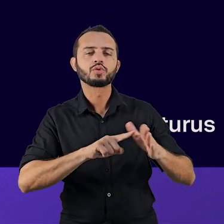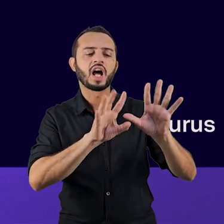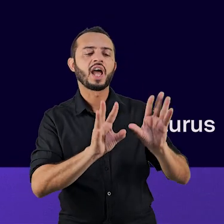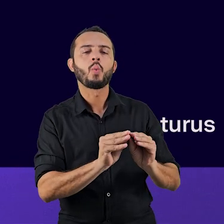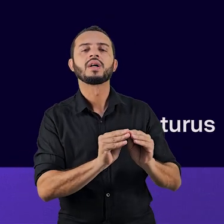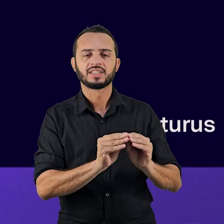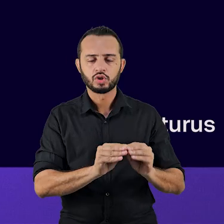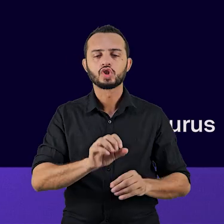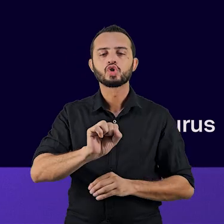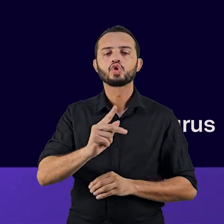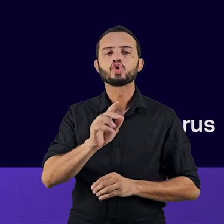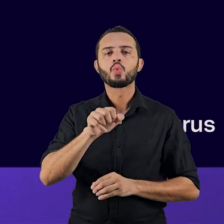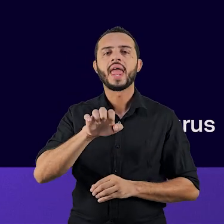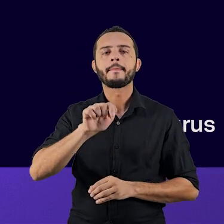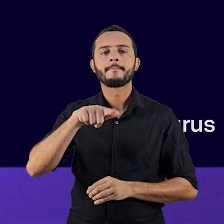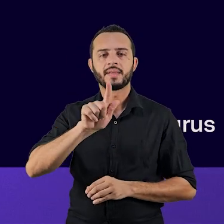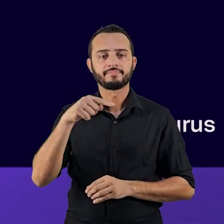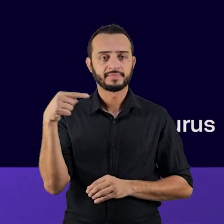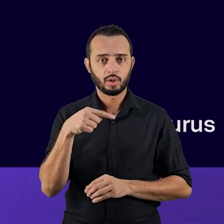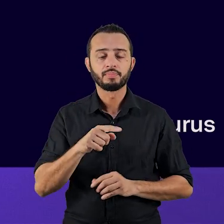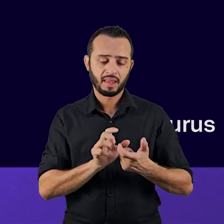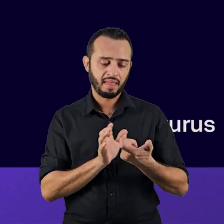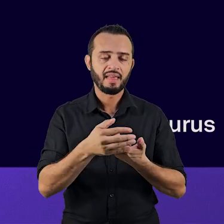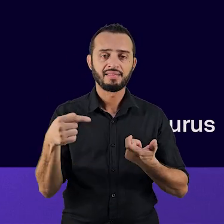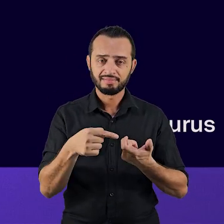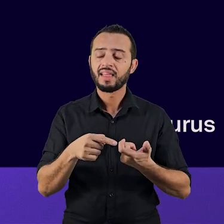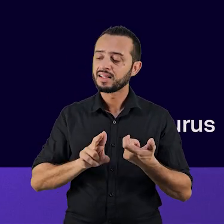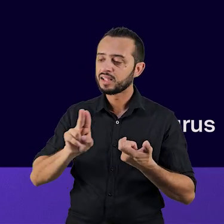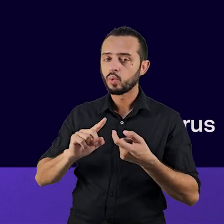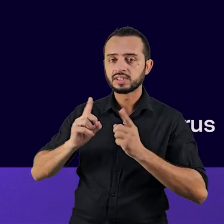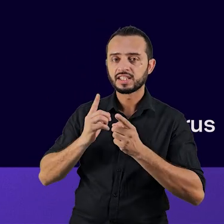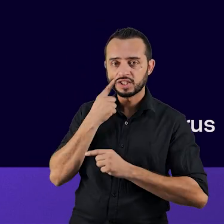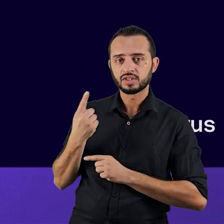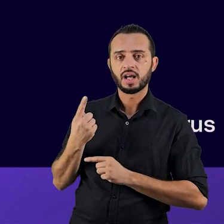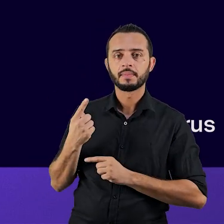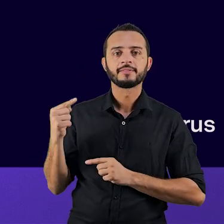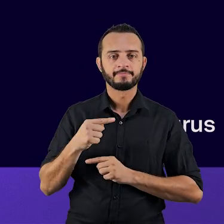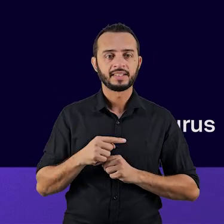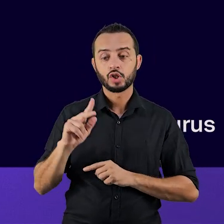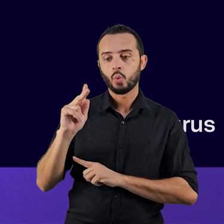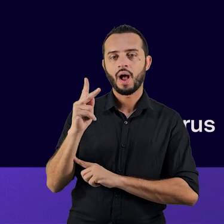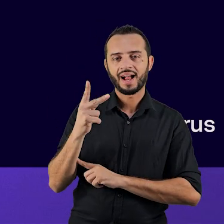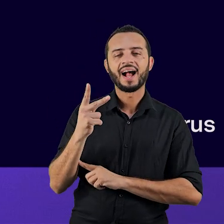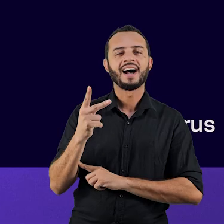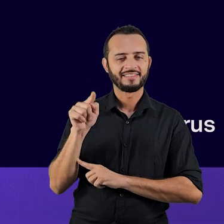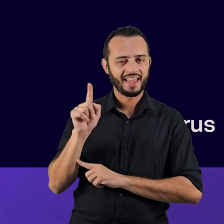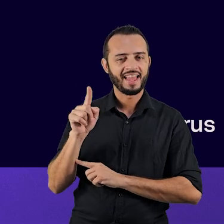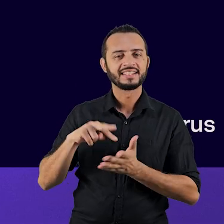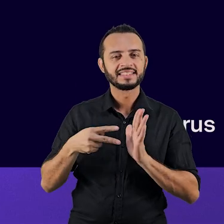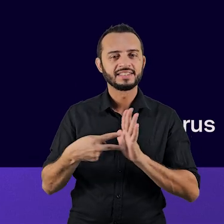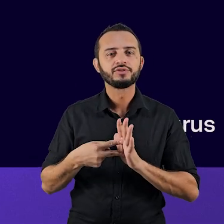e a dinâmica que faz ele evoluir. Essa aqui é a dinâmica. Tá? E a energia está naquele objeto, naquele H. Aquele H é chamado